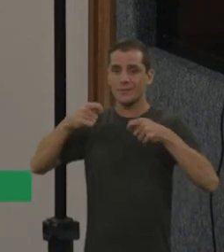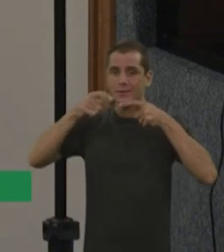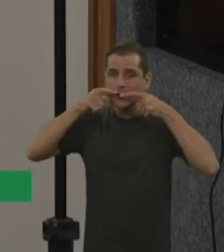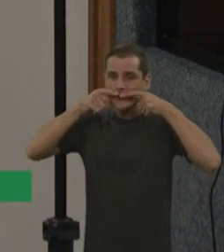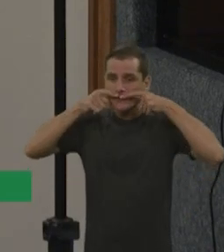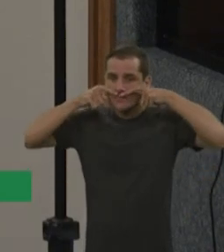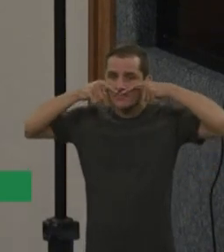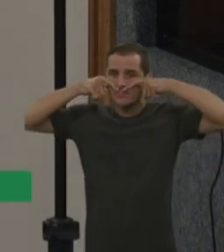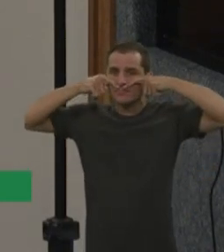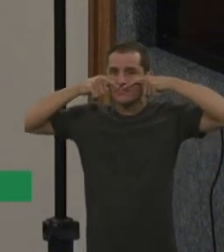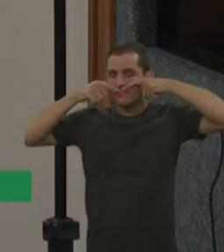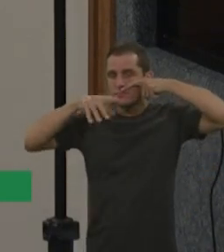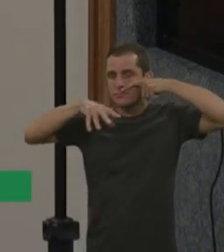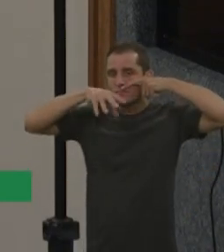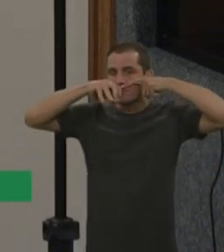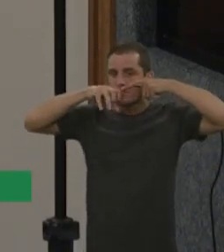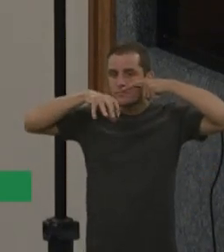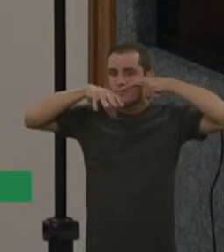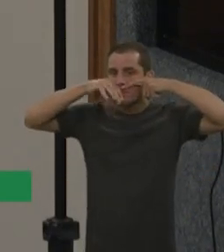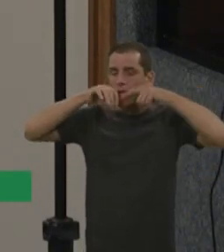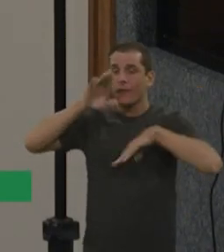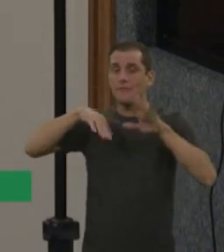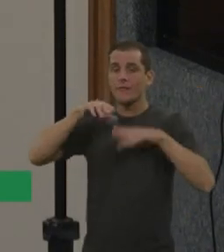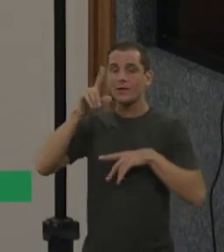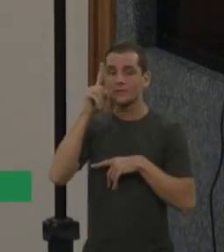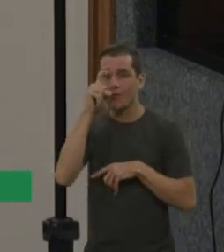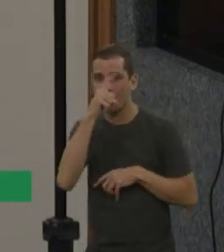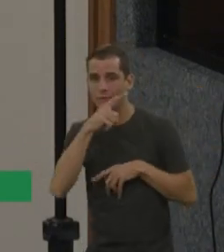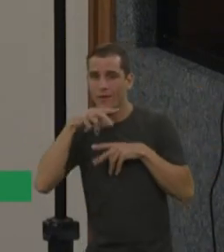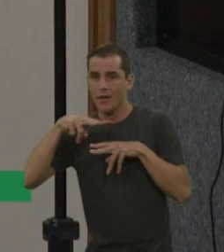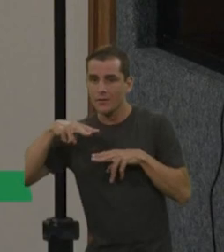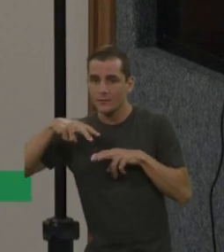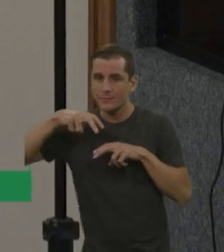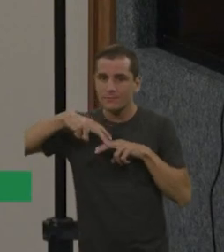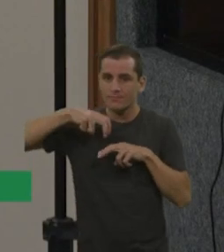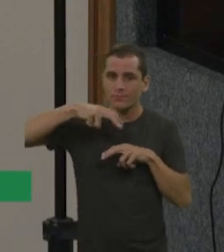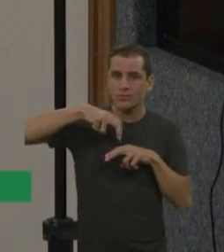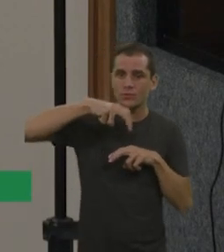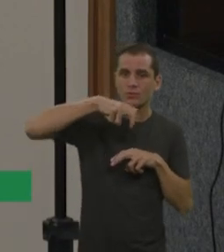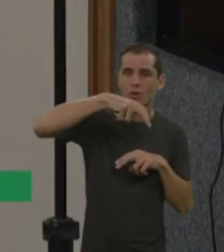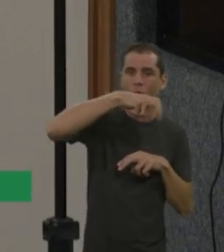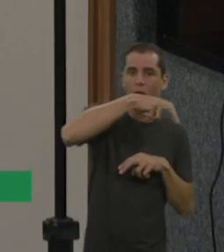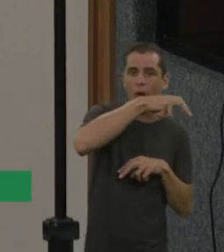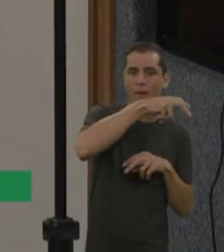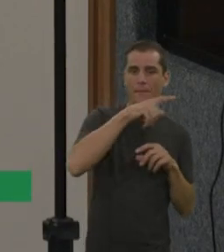fazer grandes esforços, ou até médios esforços, de acordo com a dependência de oxigênio. Tá?